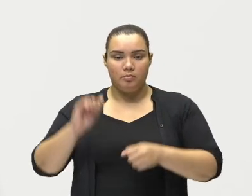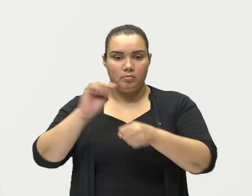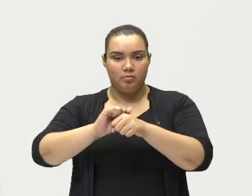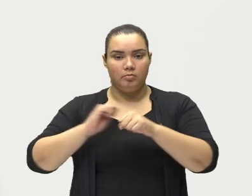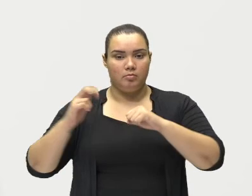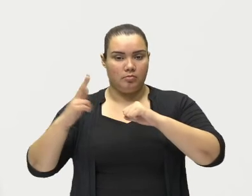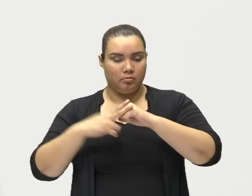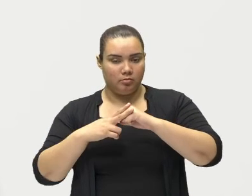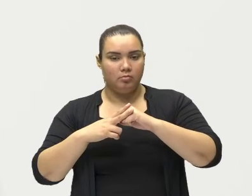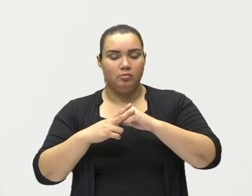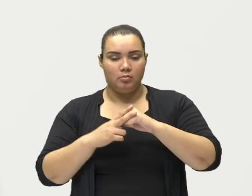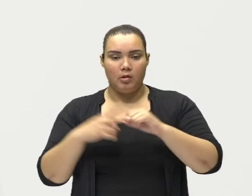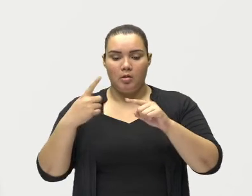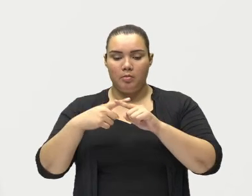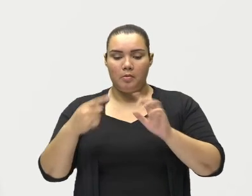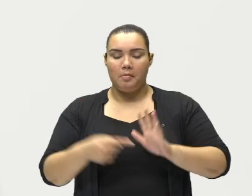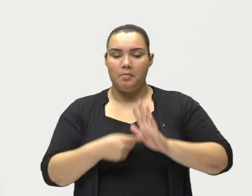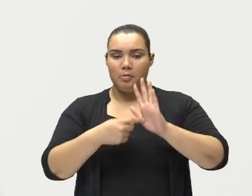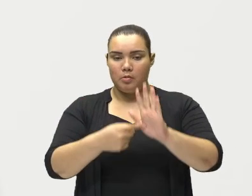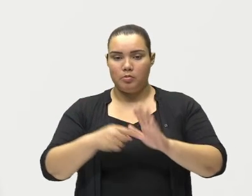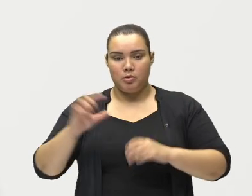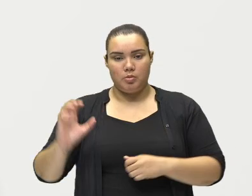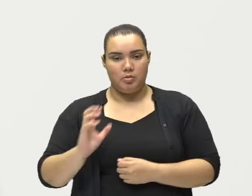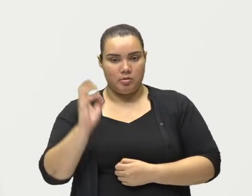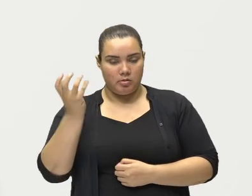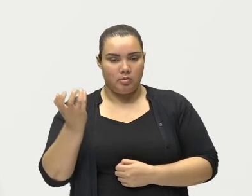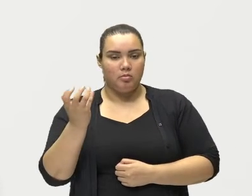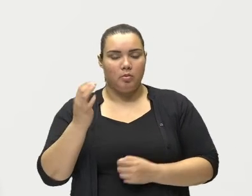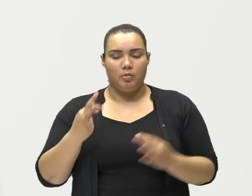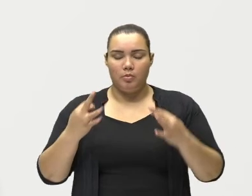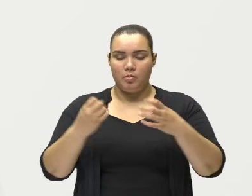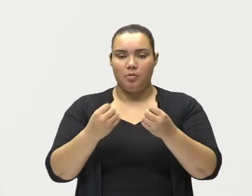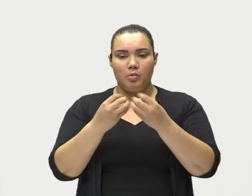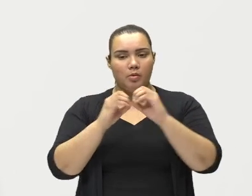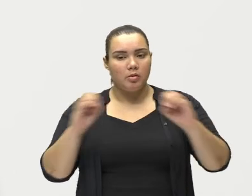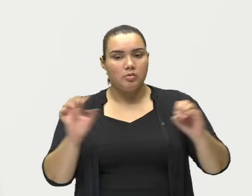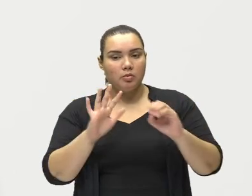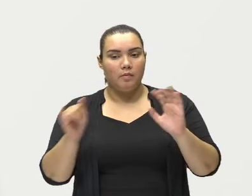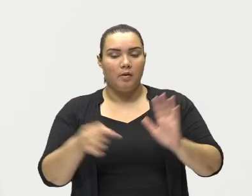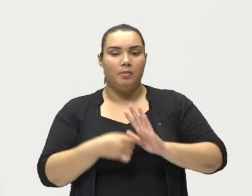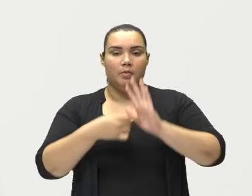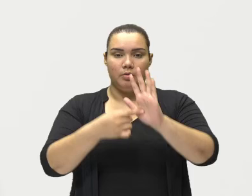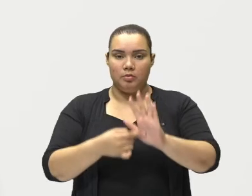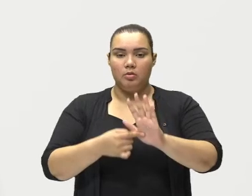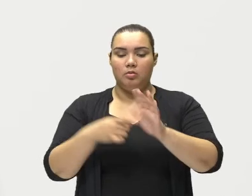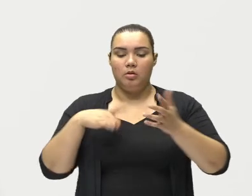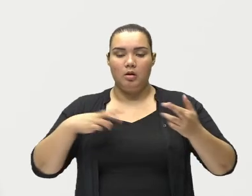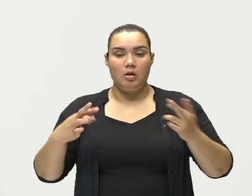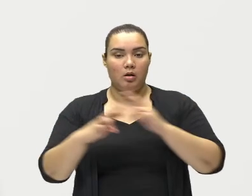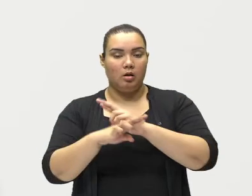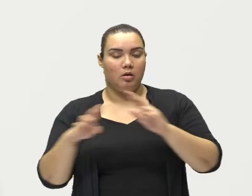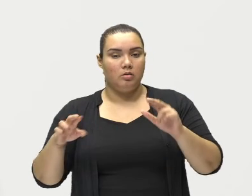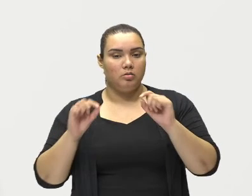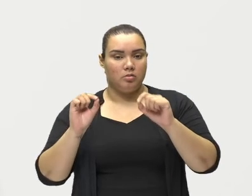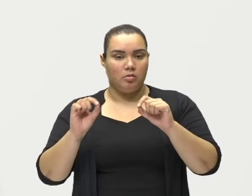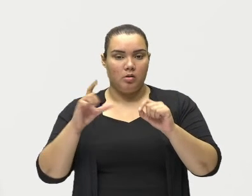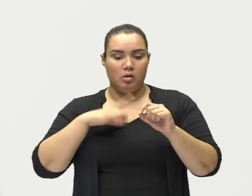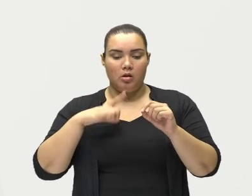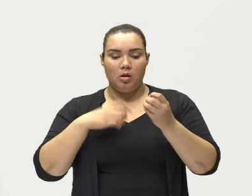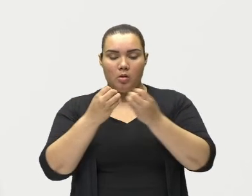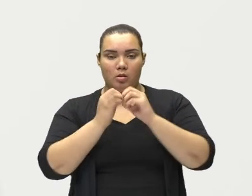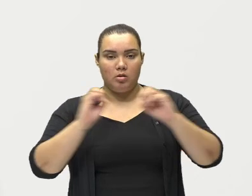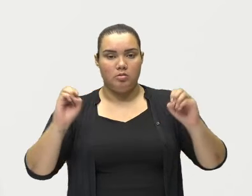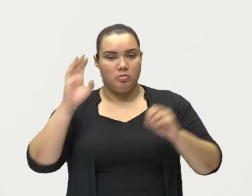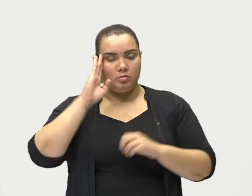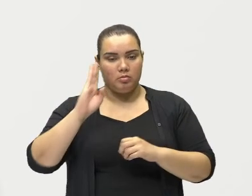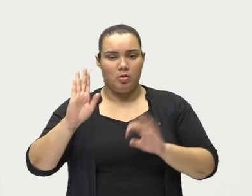adverbial, porque ele vai indicar uma circunstância, toda essa oração vai indicar uma circunstância em relação à oração principal.